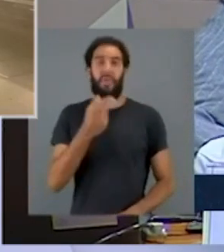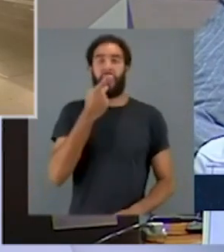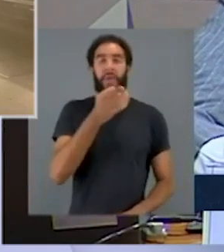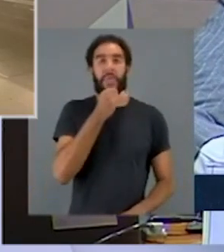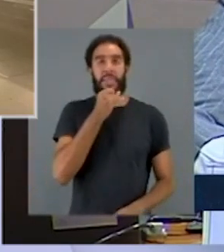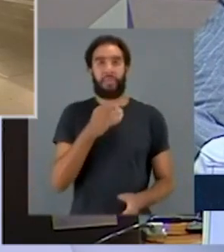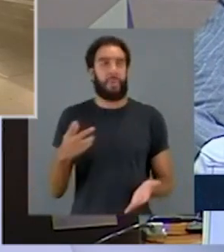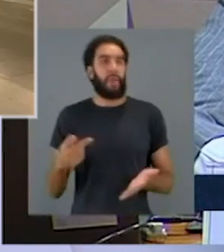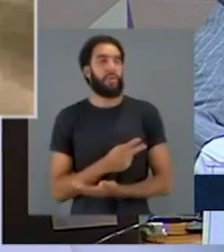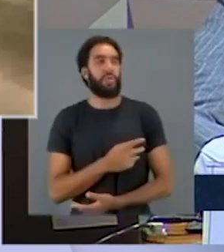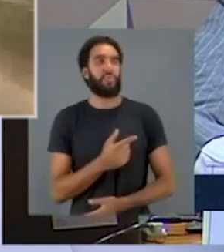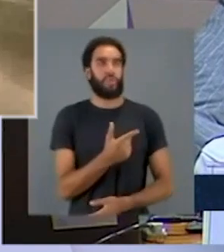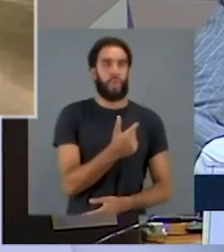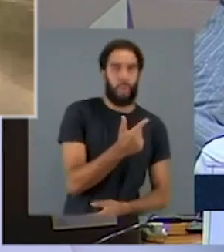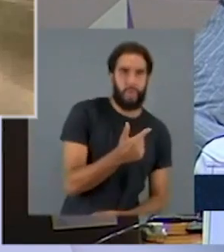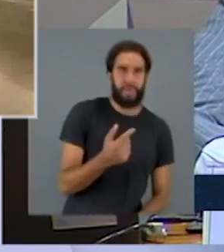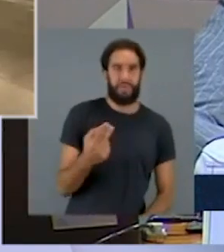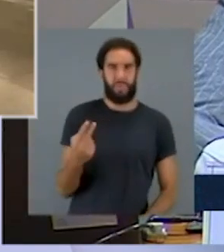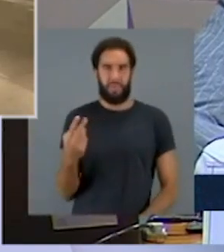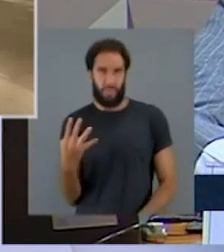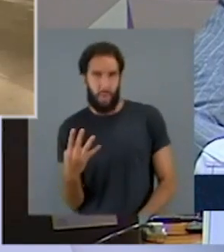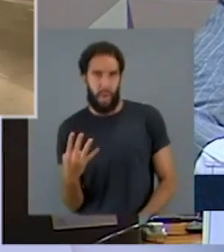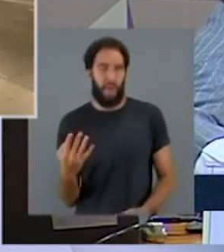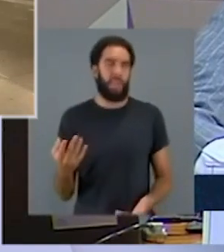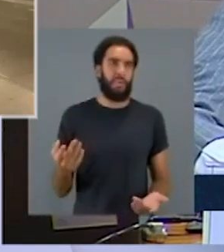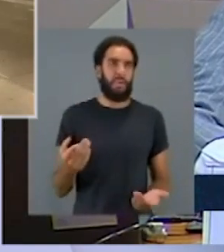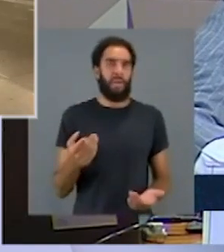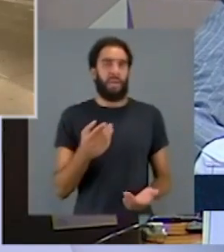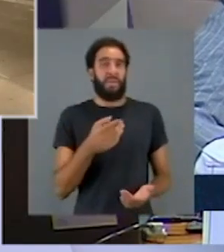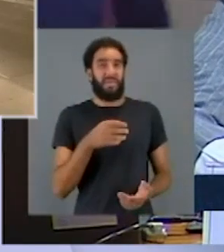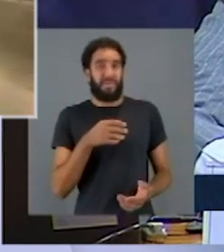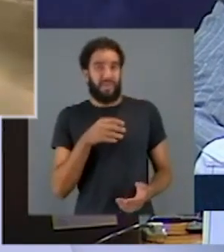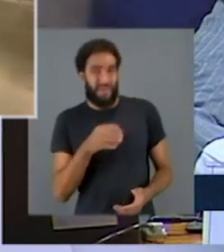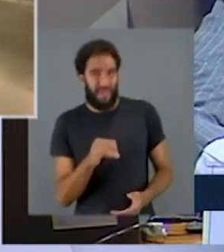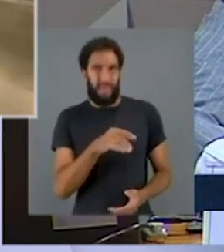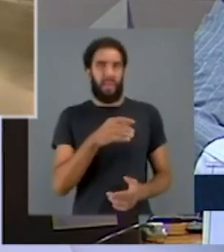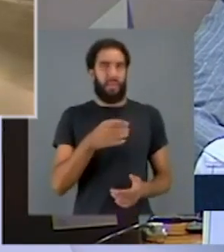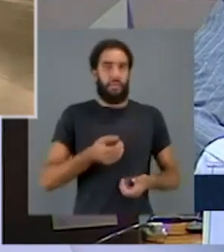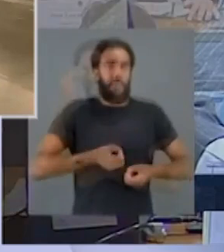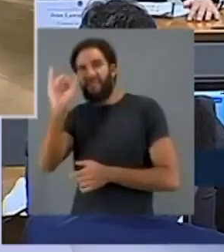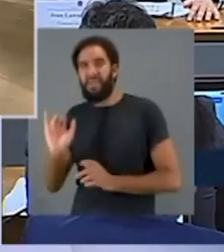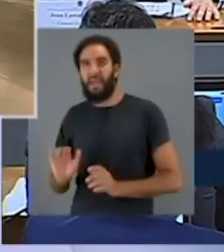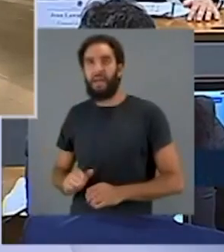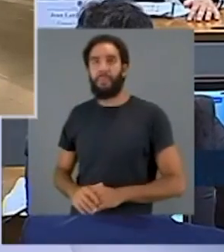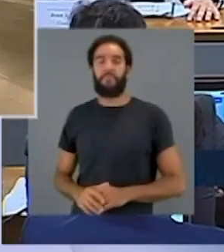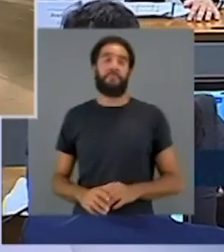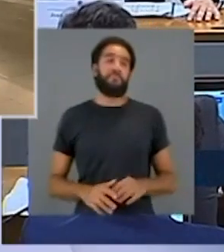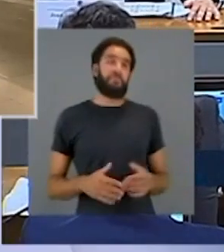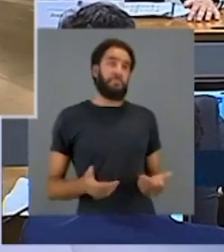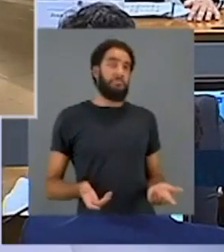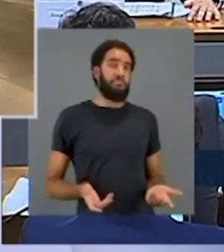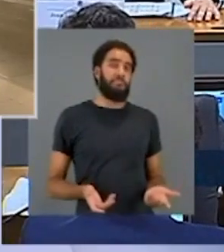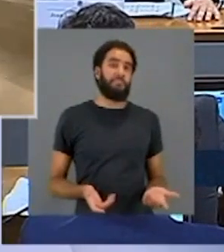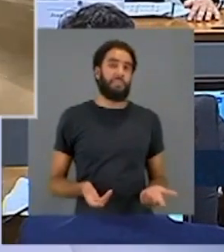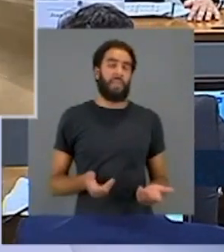da CPI mas a resistências o melhor aqui da CPI foi o deputado Marcos Feliciano ele falou ali